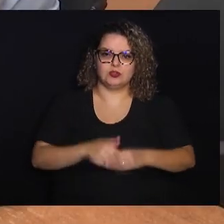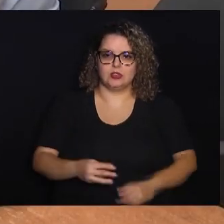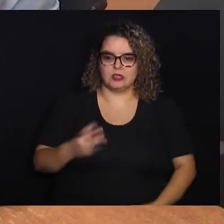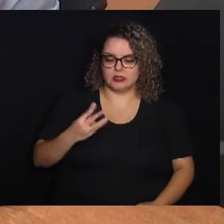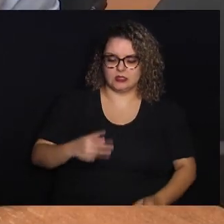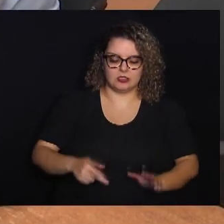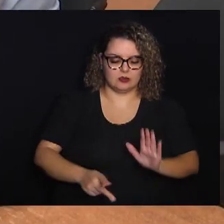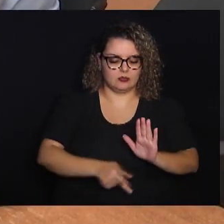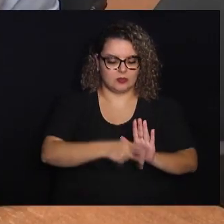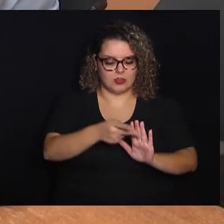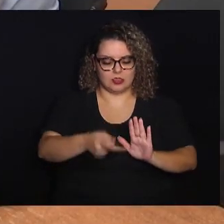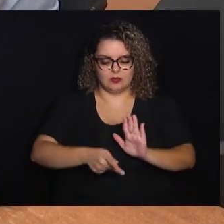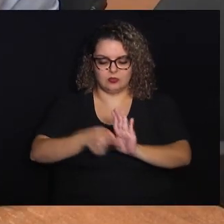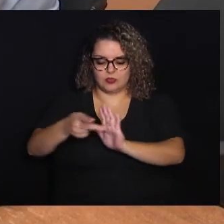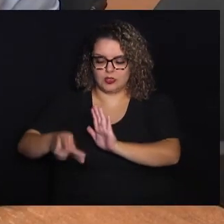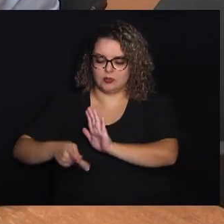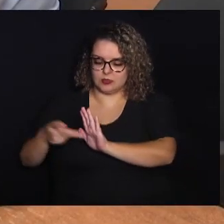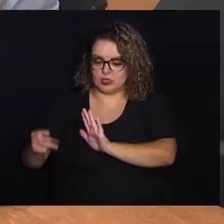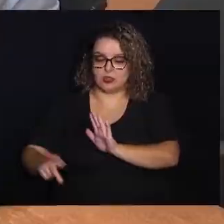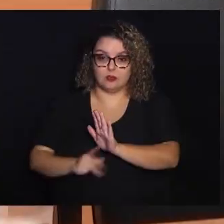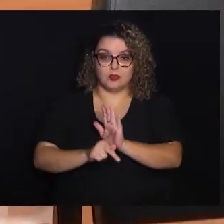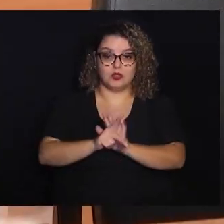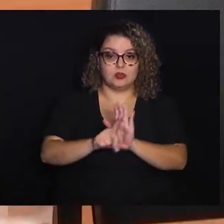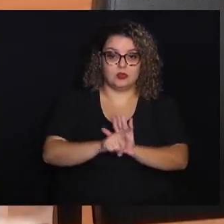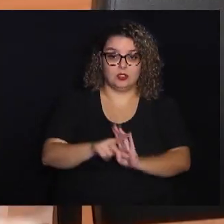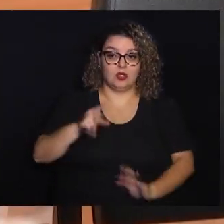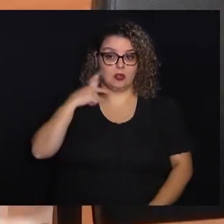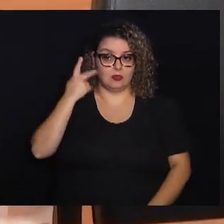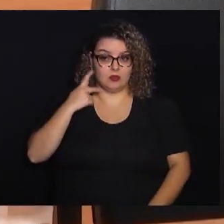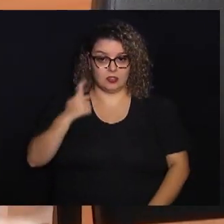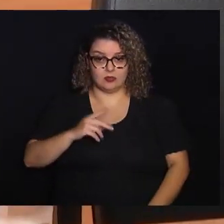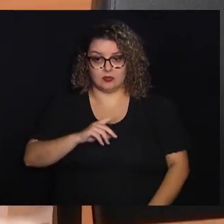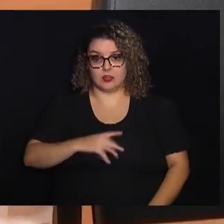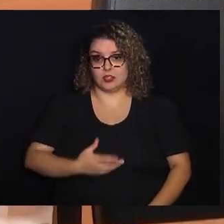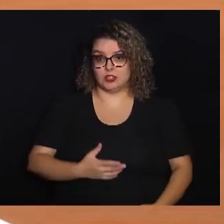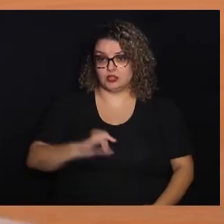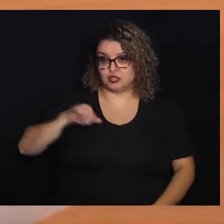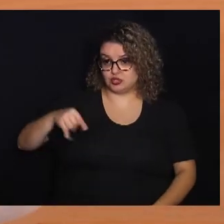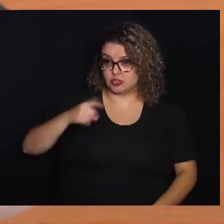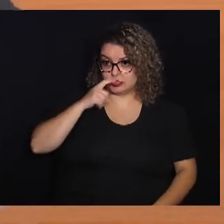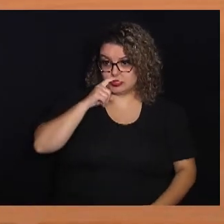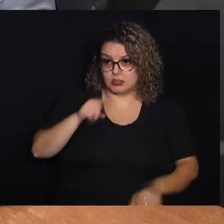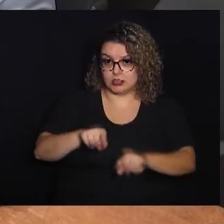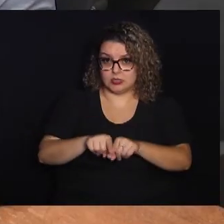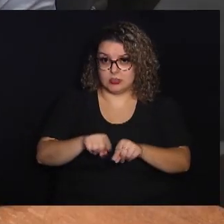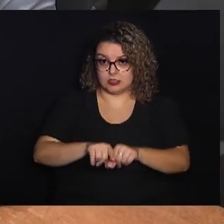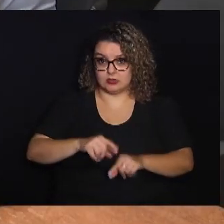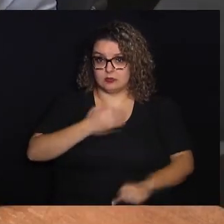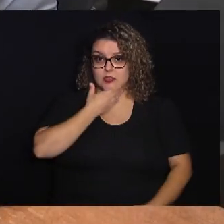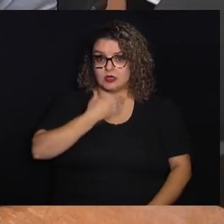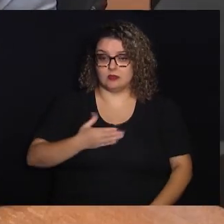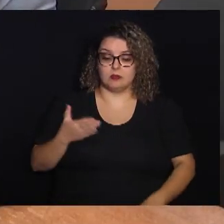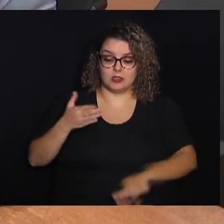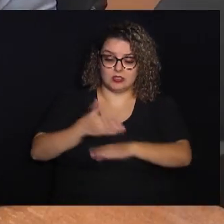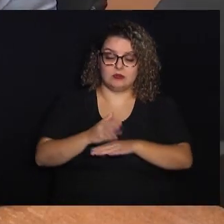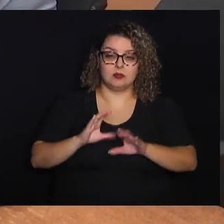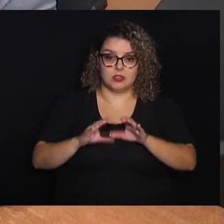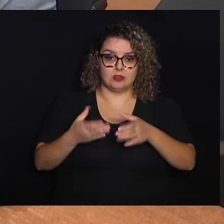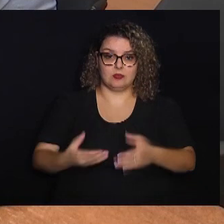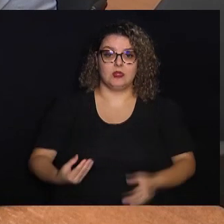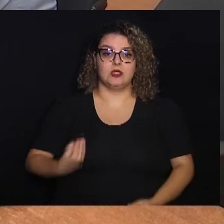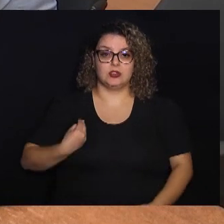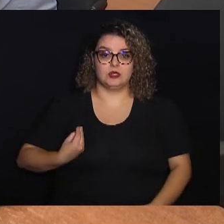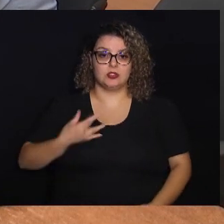votou três pareceres a projetos de lei os vereadores George Schneider e Carmo Luiz também fazem parte da comissão